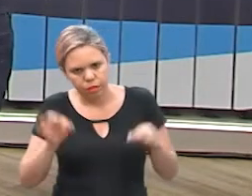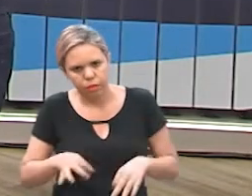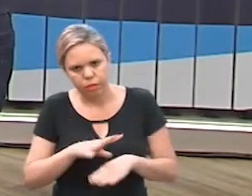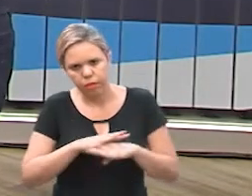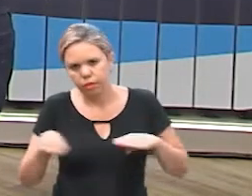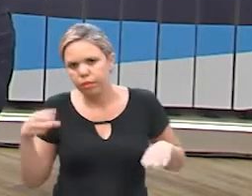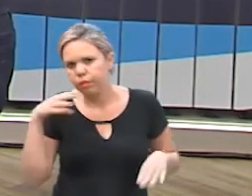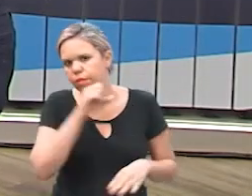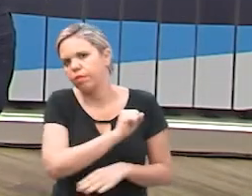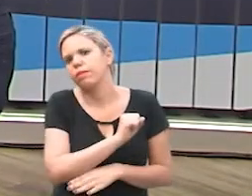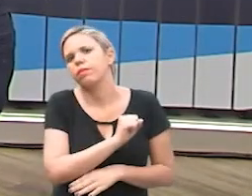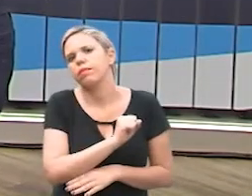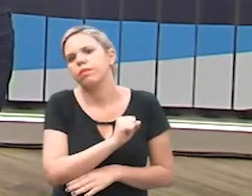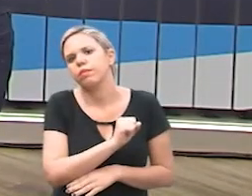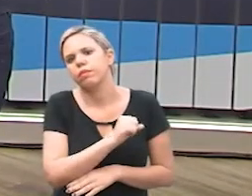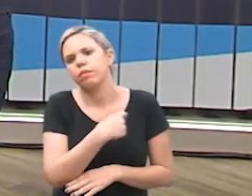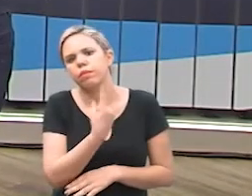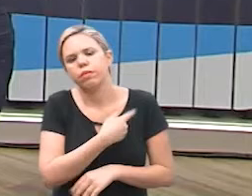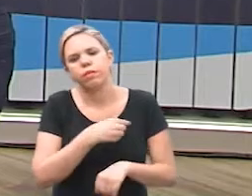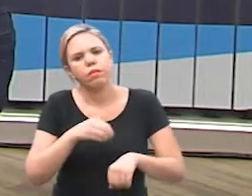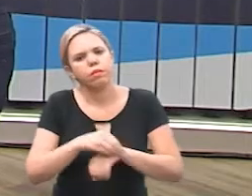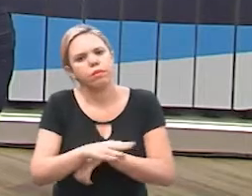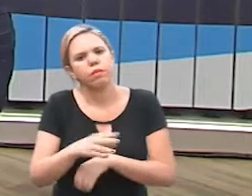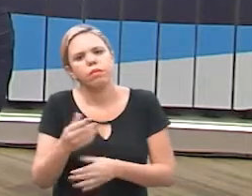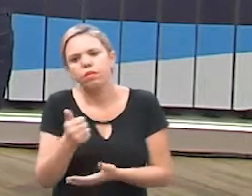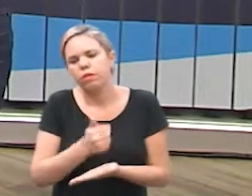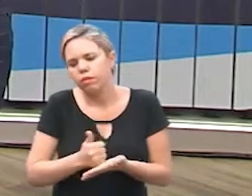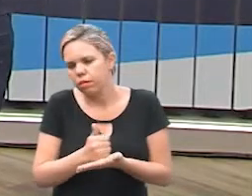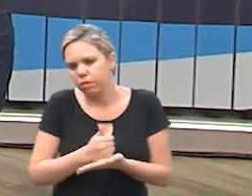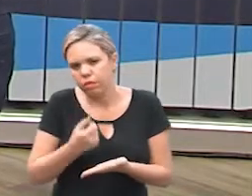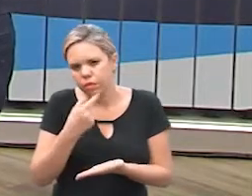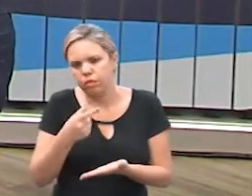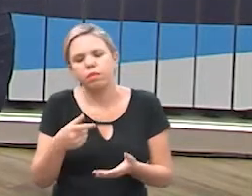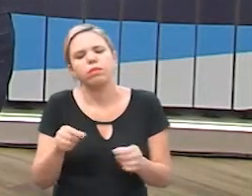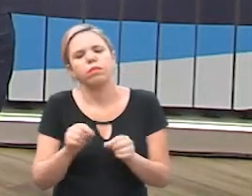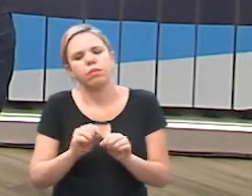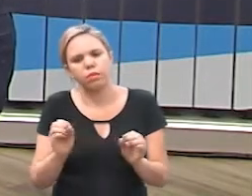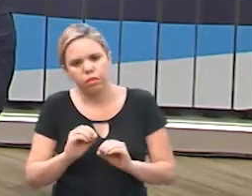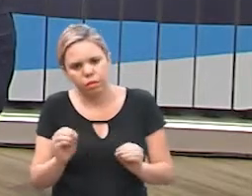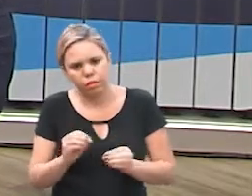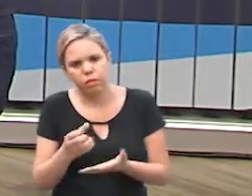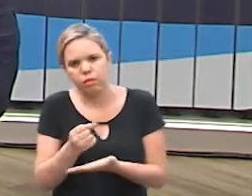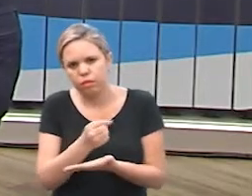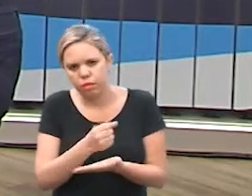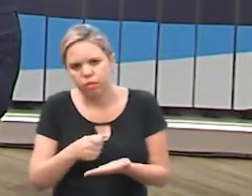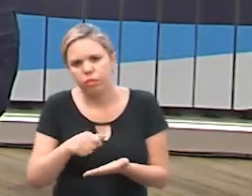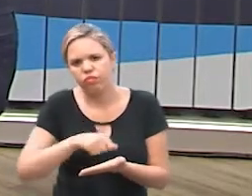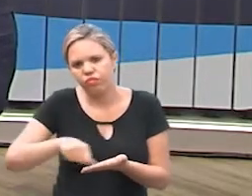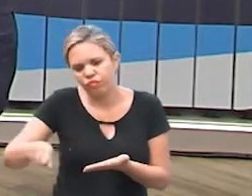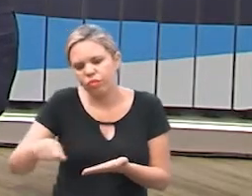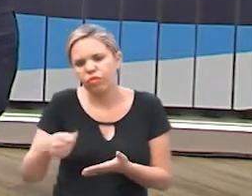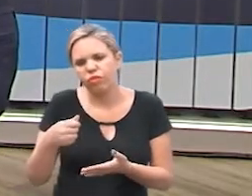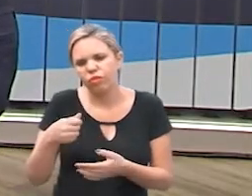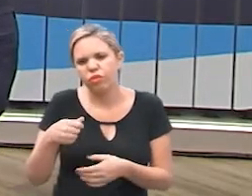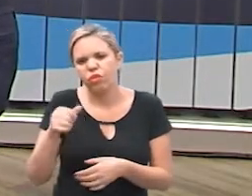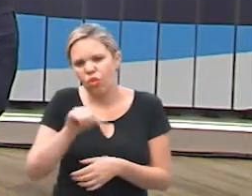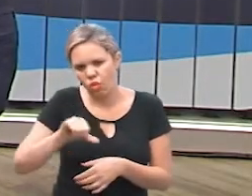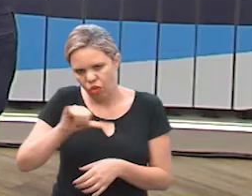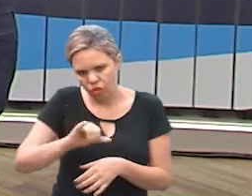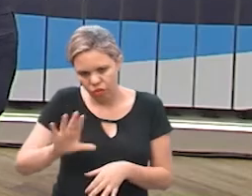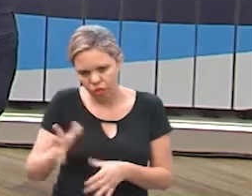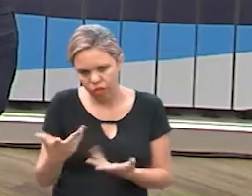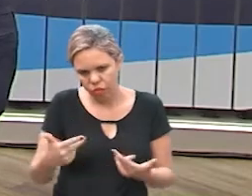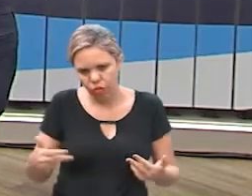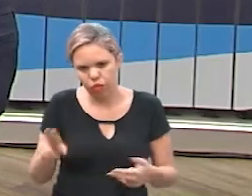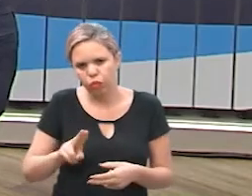rápido. A gente acaba não indicando o uso de pomada, porque as pomadas, elas são oleosas. Mas caso a mãe queira usar a